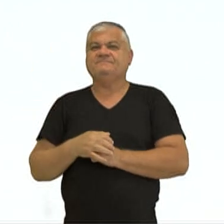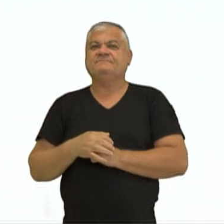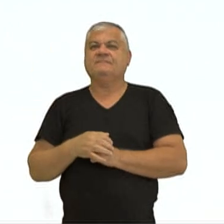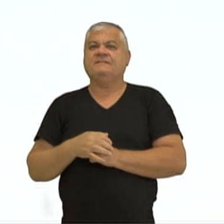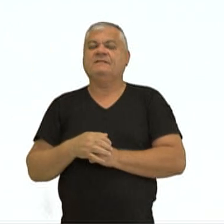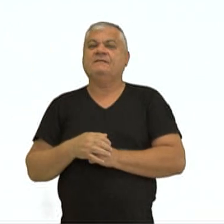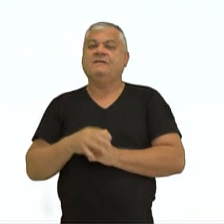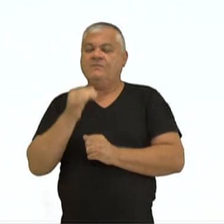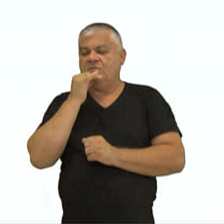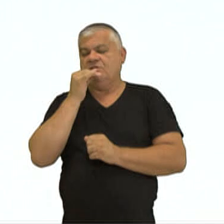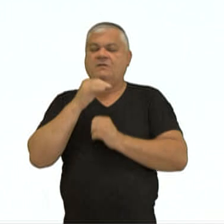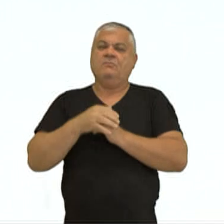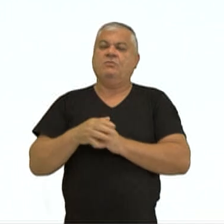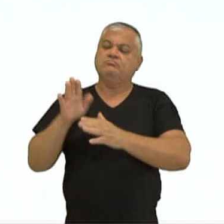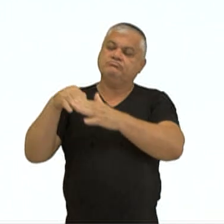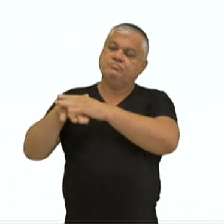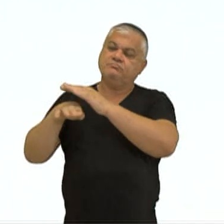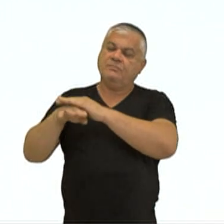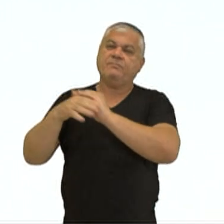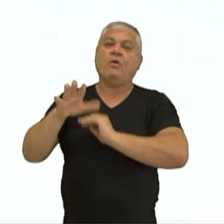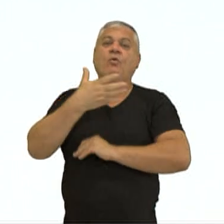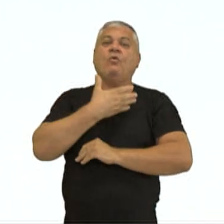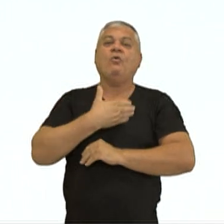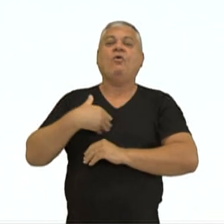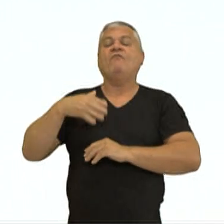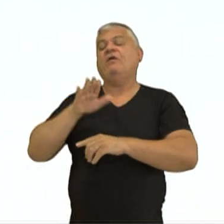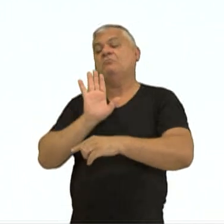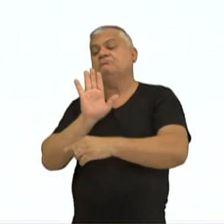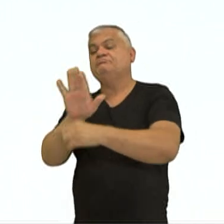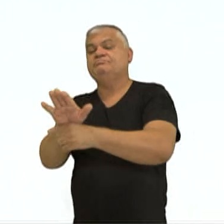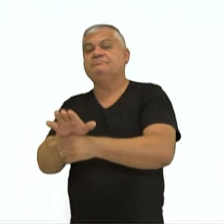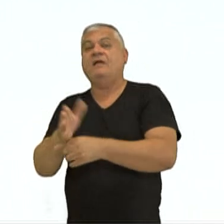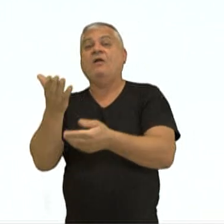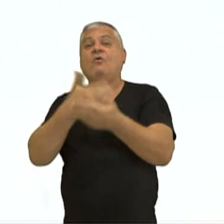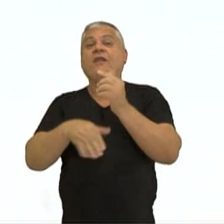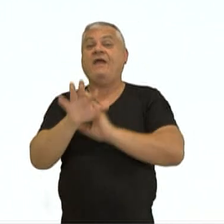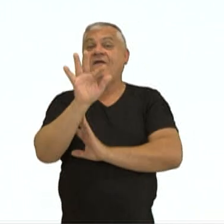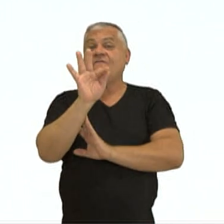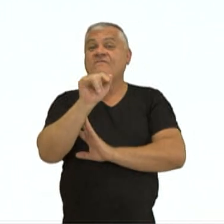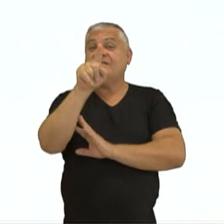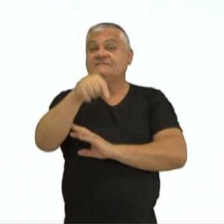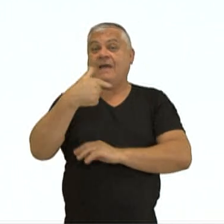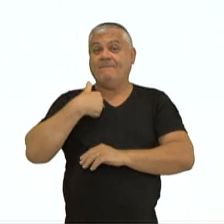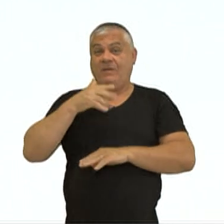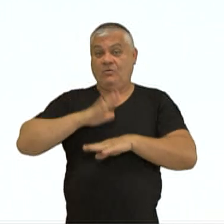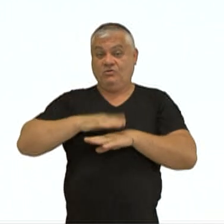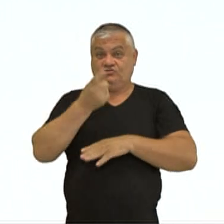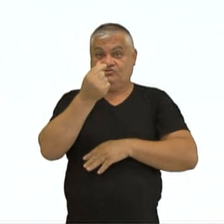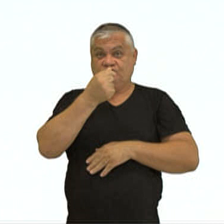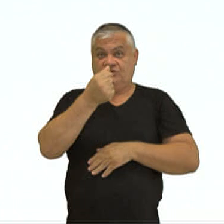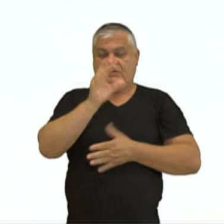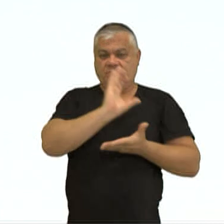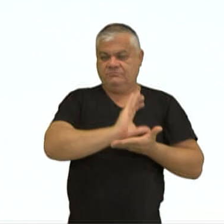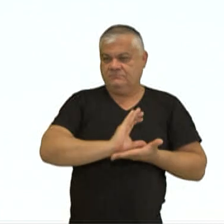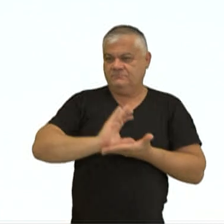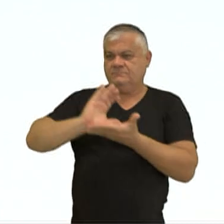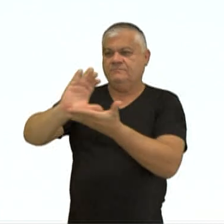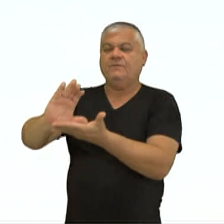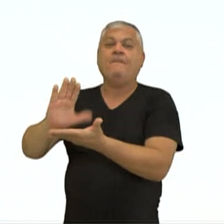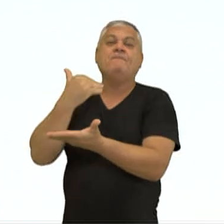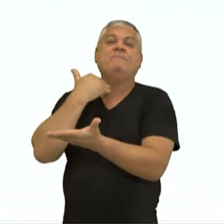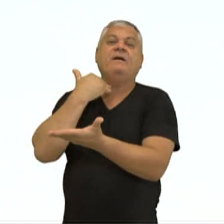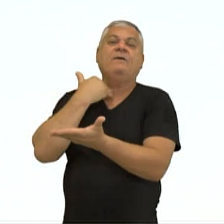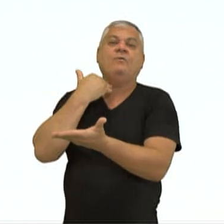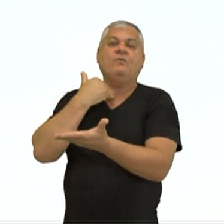renda fixa, é você que está emprestando dinheiro para o banco aplicar, emprestar para outras pessoas, obviamente